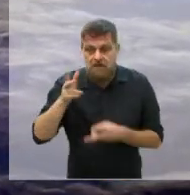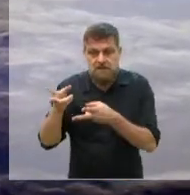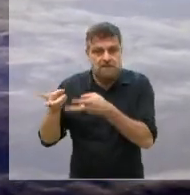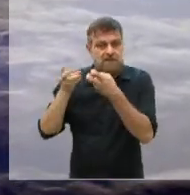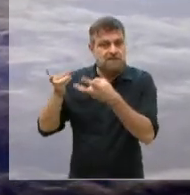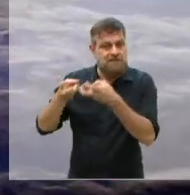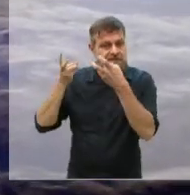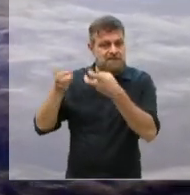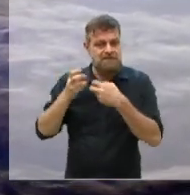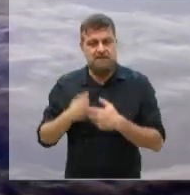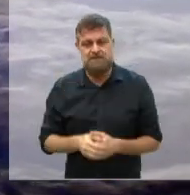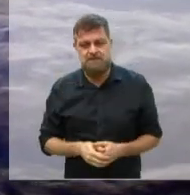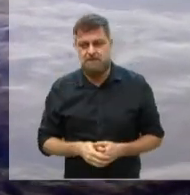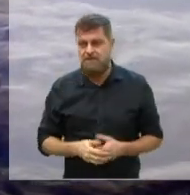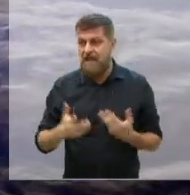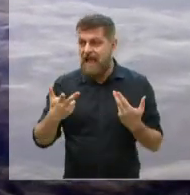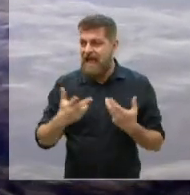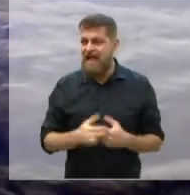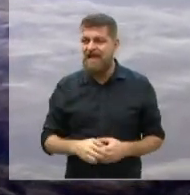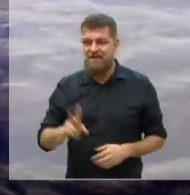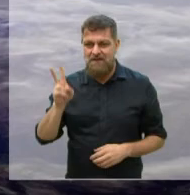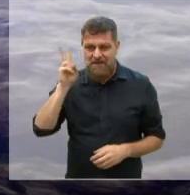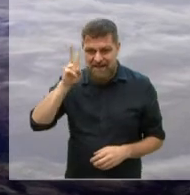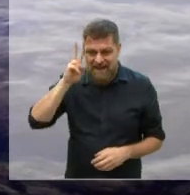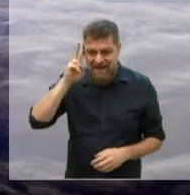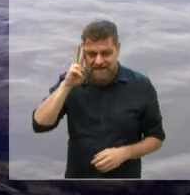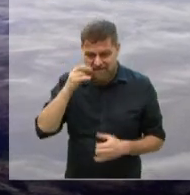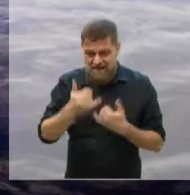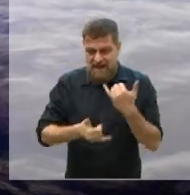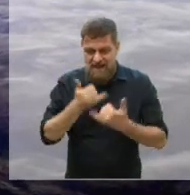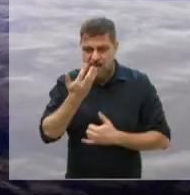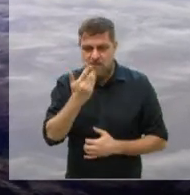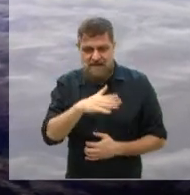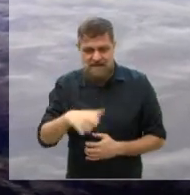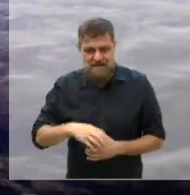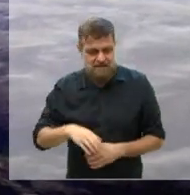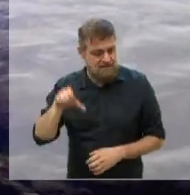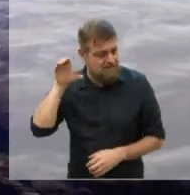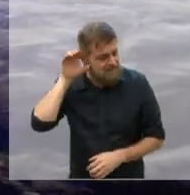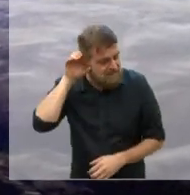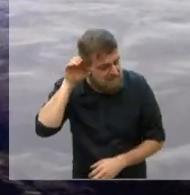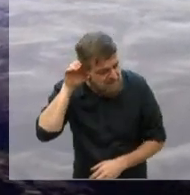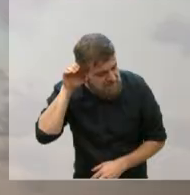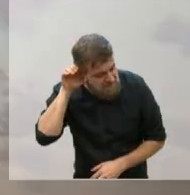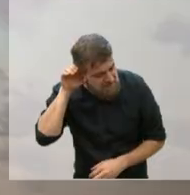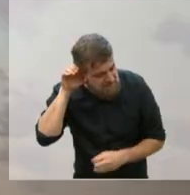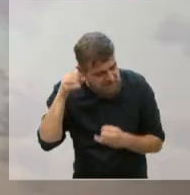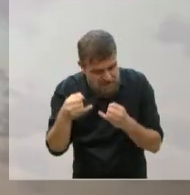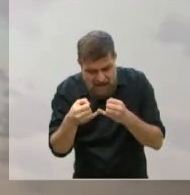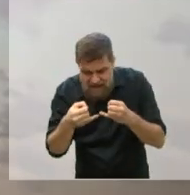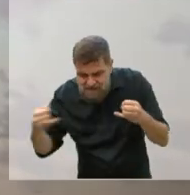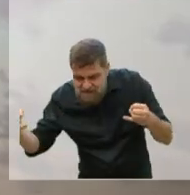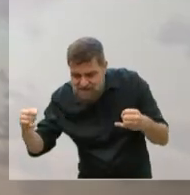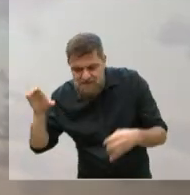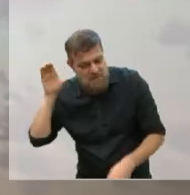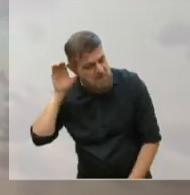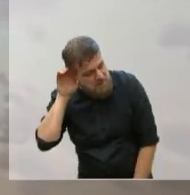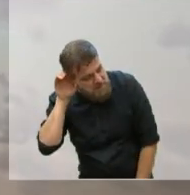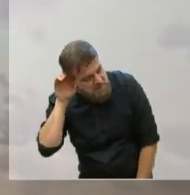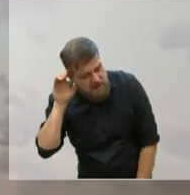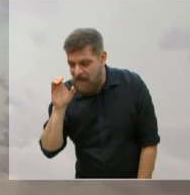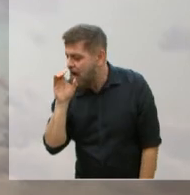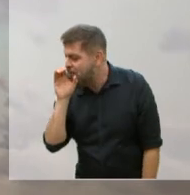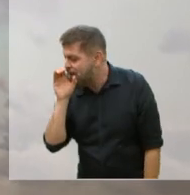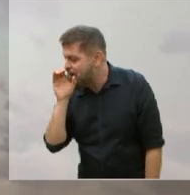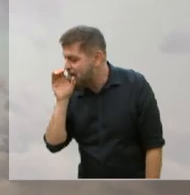ouvir do outro lado. Dá pra brincar com aqueles copos, então, aquela brincadeira de criança, que fingia ser o telefone. É muito parecido com aquilo, só que aqui eu não tenho